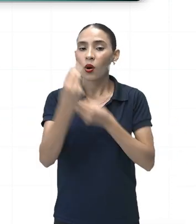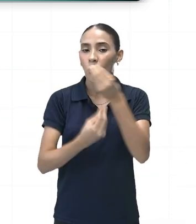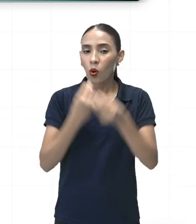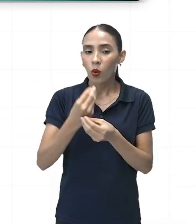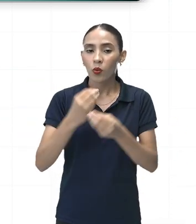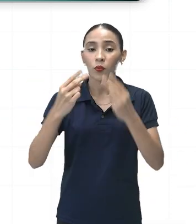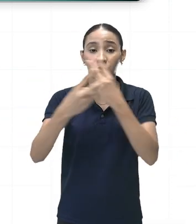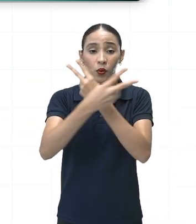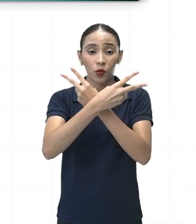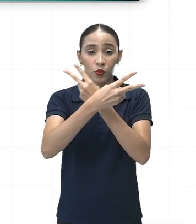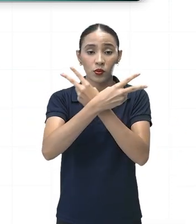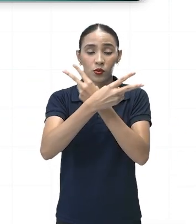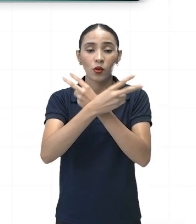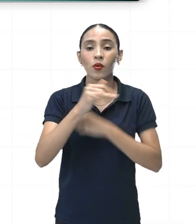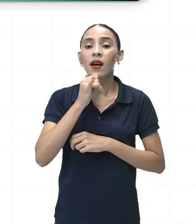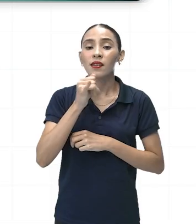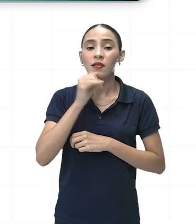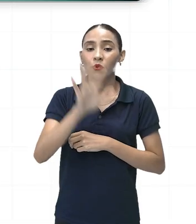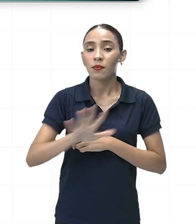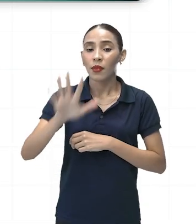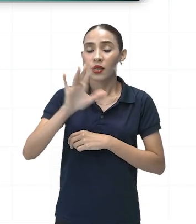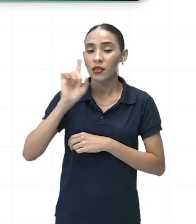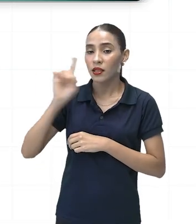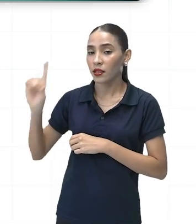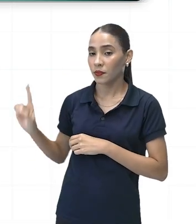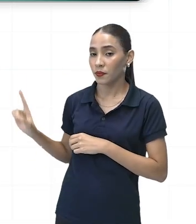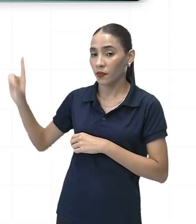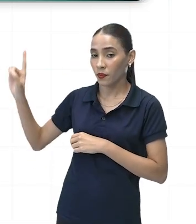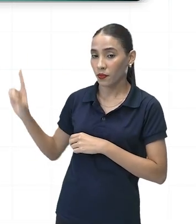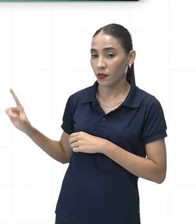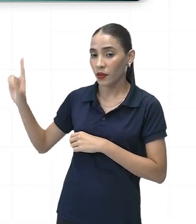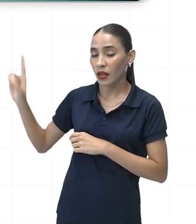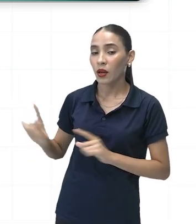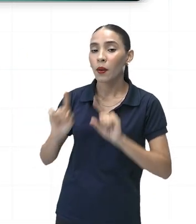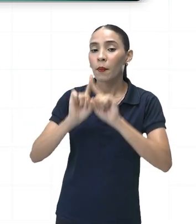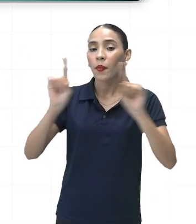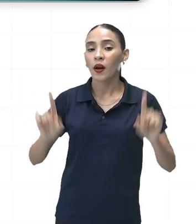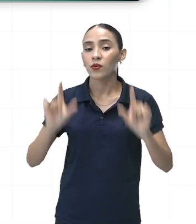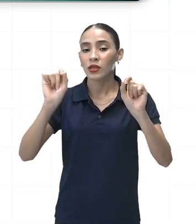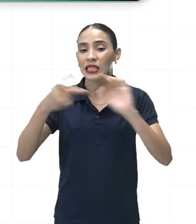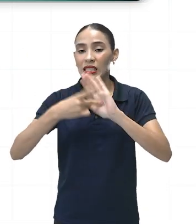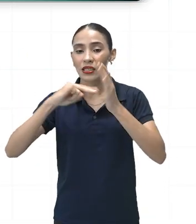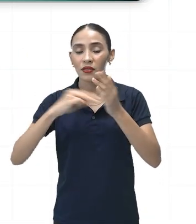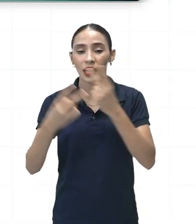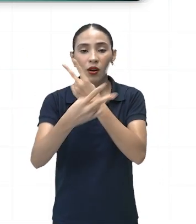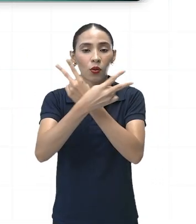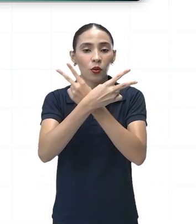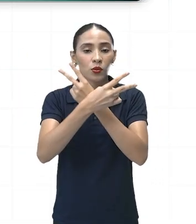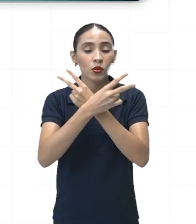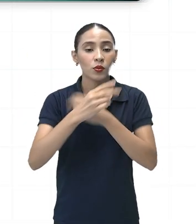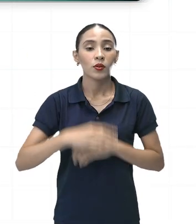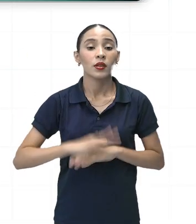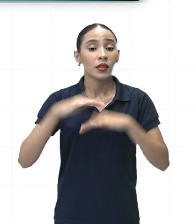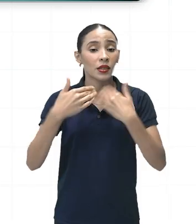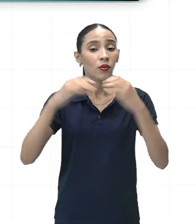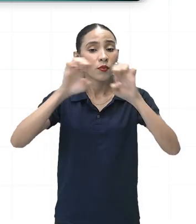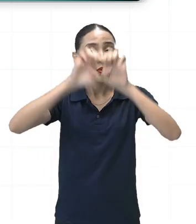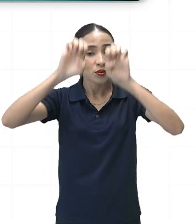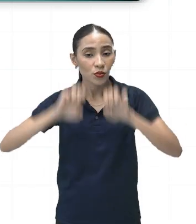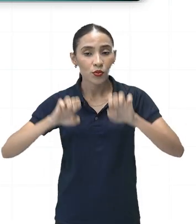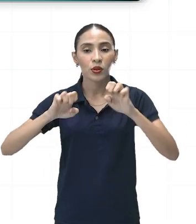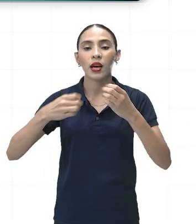celular, esse material genético ele se apresenta na forma de cromossomo, como vocês podem ver na imagem. E o que é um